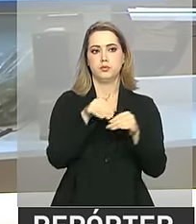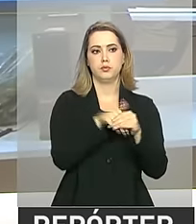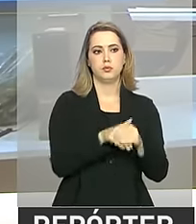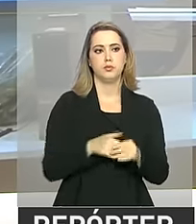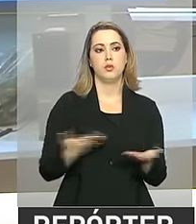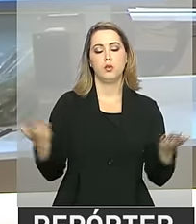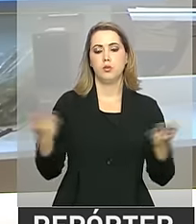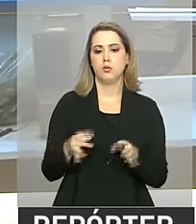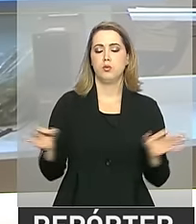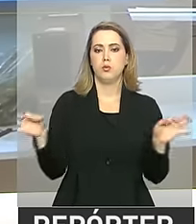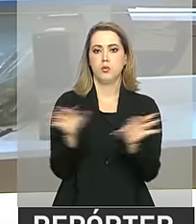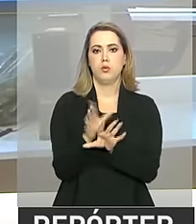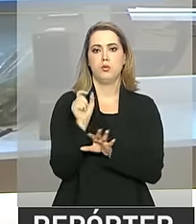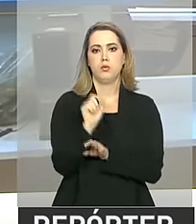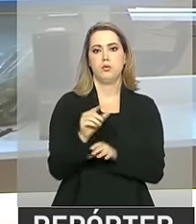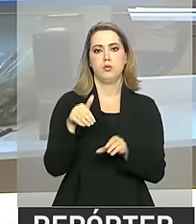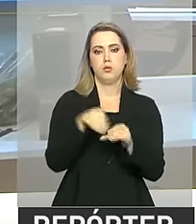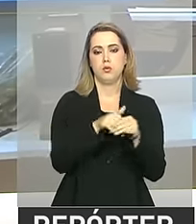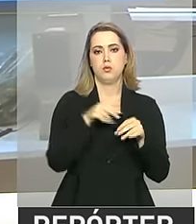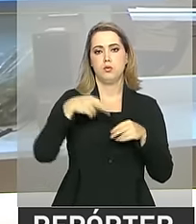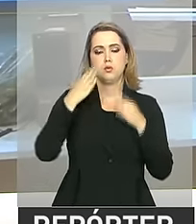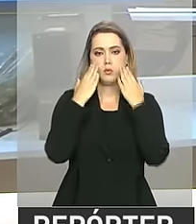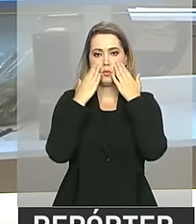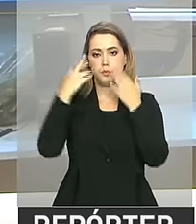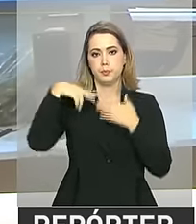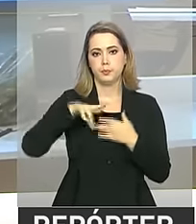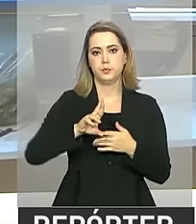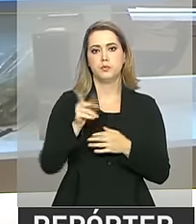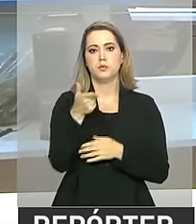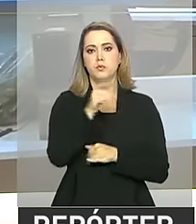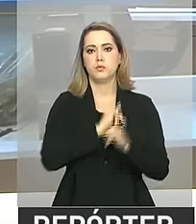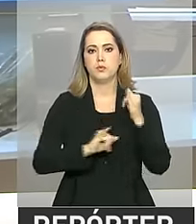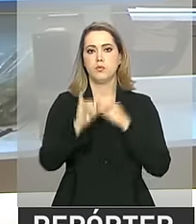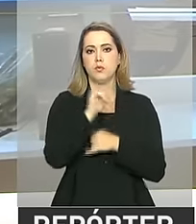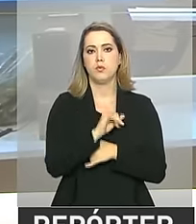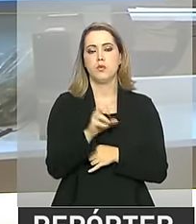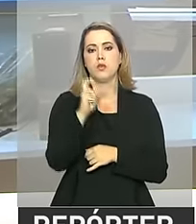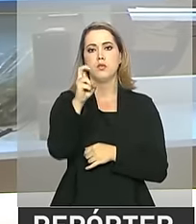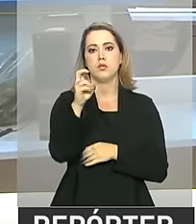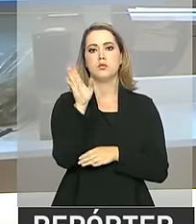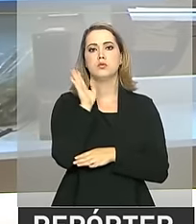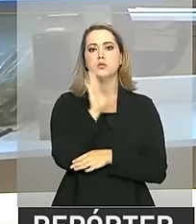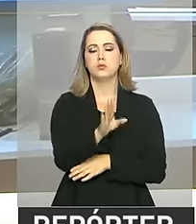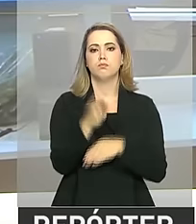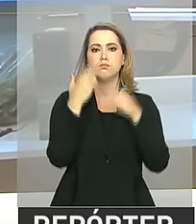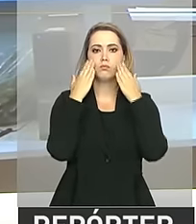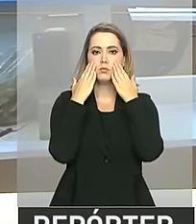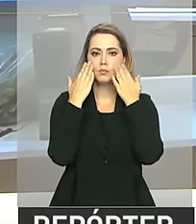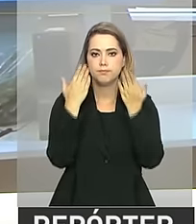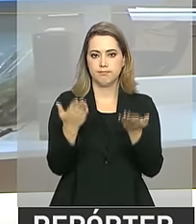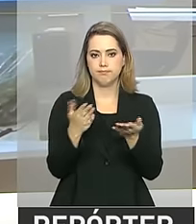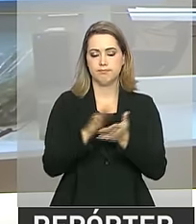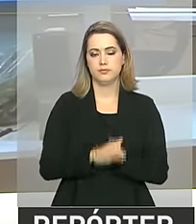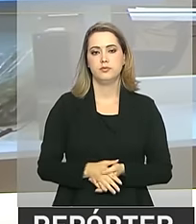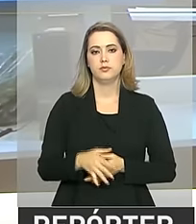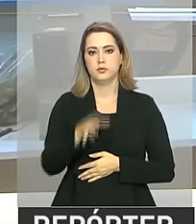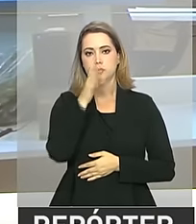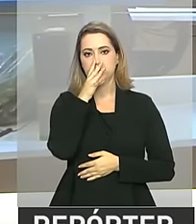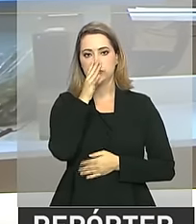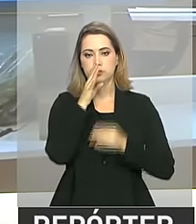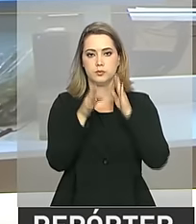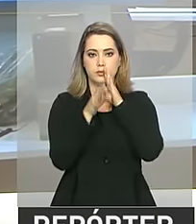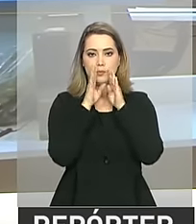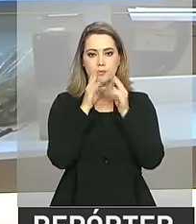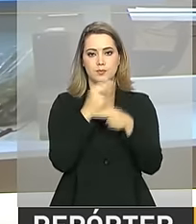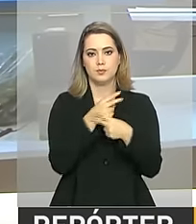aqui termina esta edição do Repórter NBR. Voltamos a qualquer momento com outras informações ou às 5 da tarde na próxima edição. Acompanhe também as